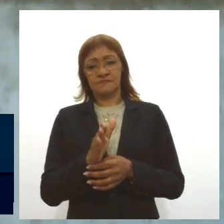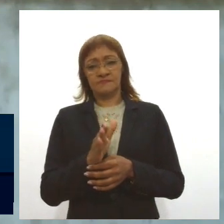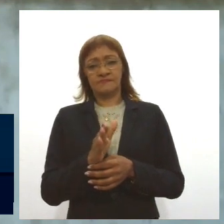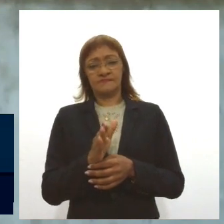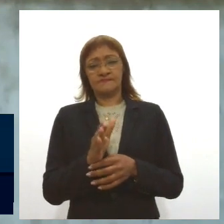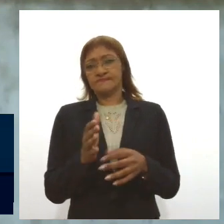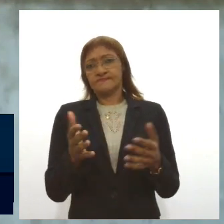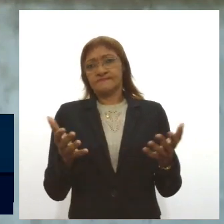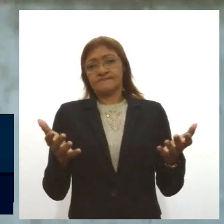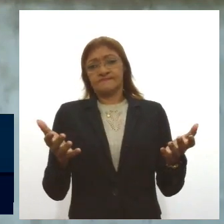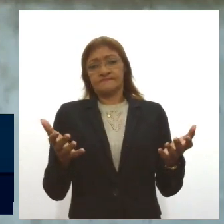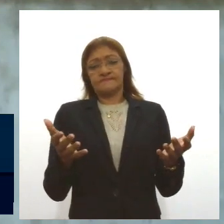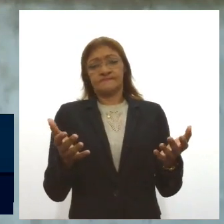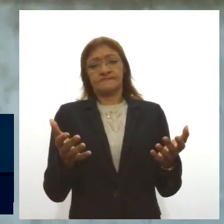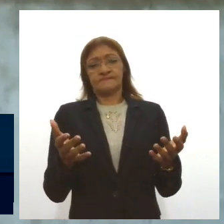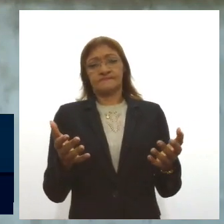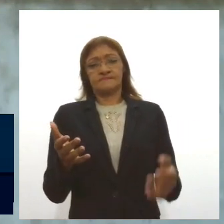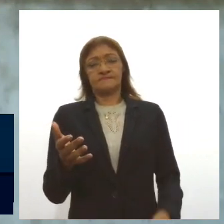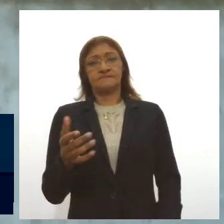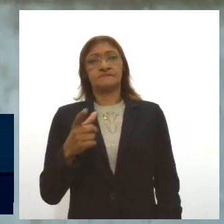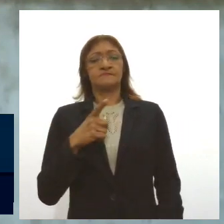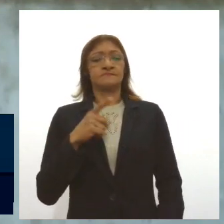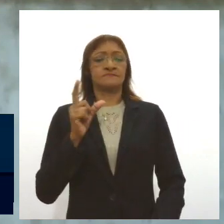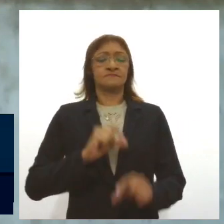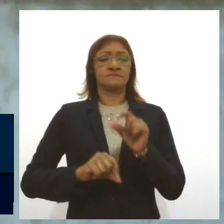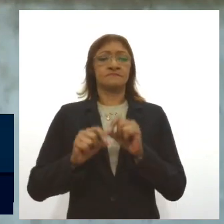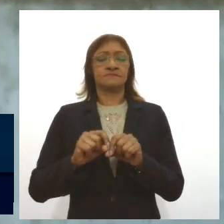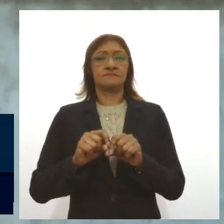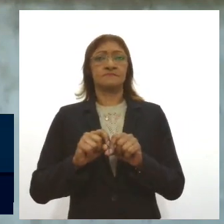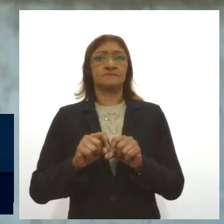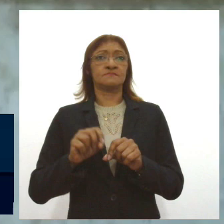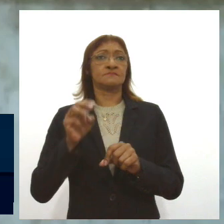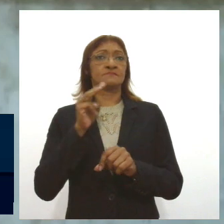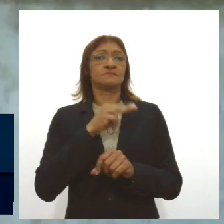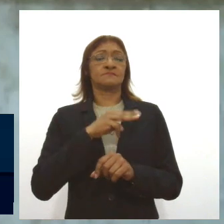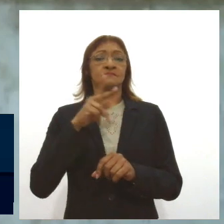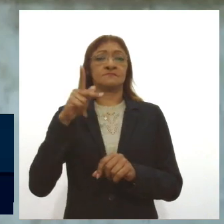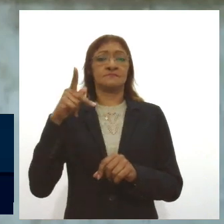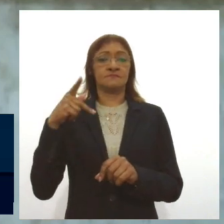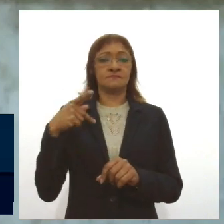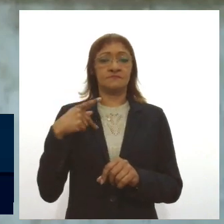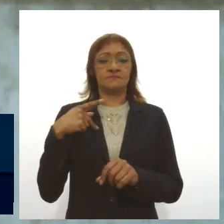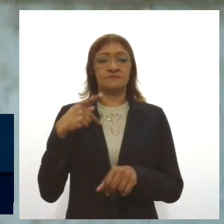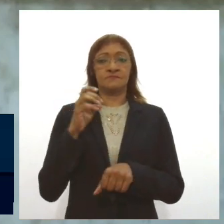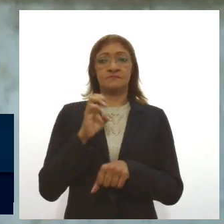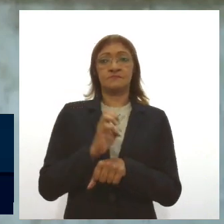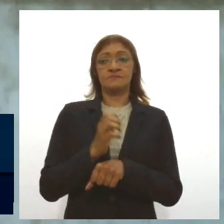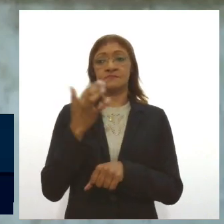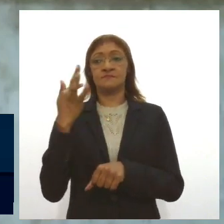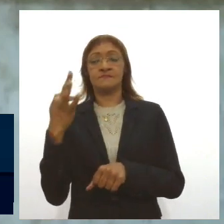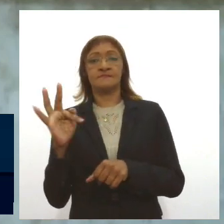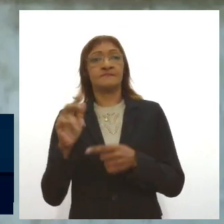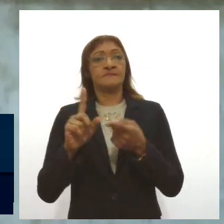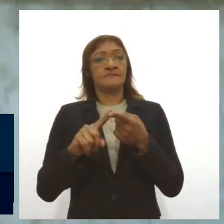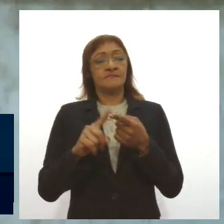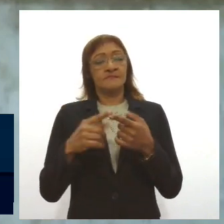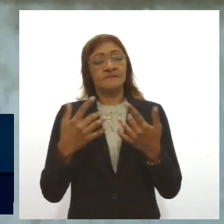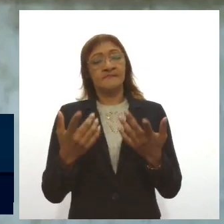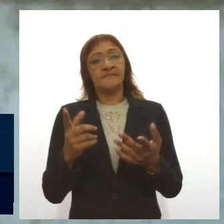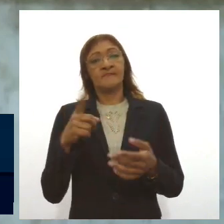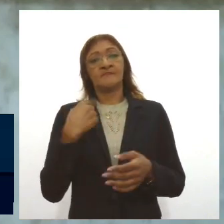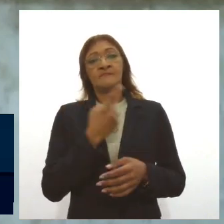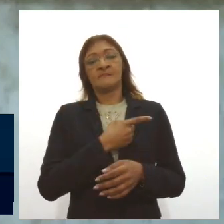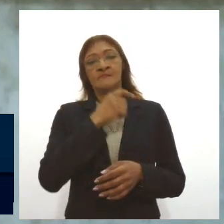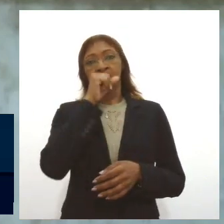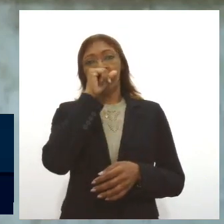alvo de inquérito tanto do Ministério Público Estadual como do Ministério Público Federal. E a gente conseguiu,